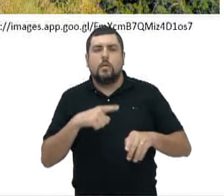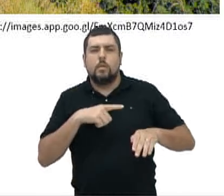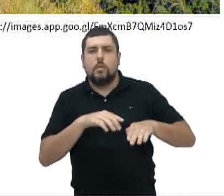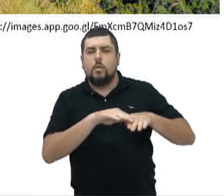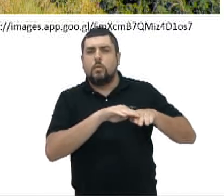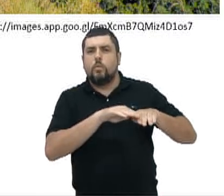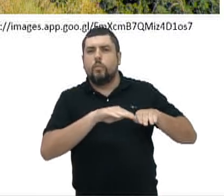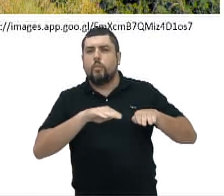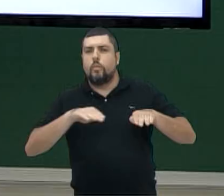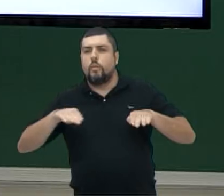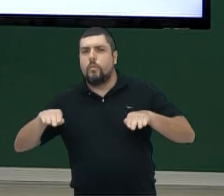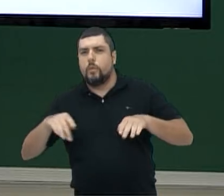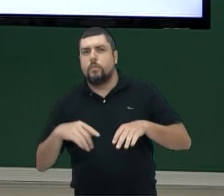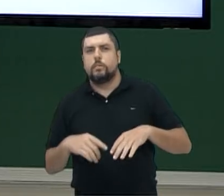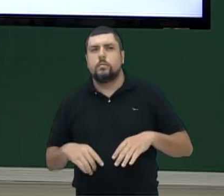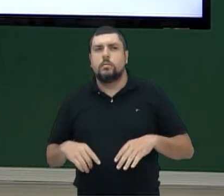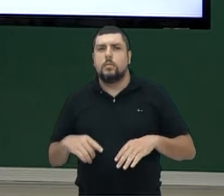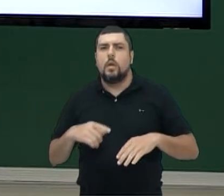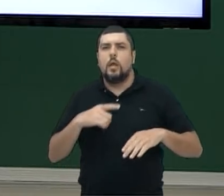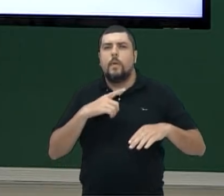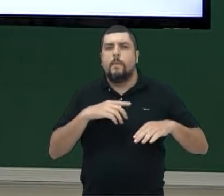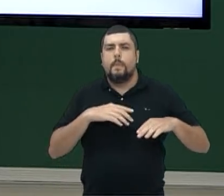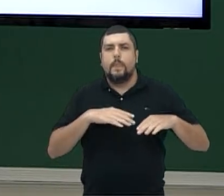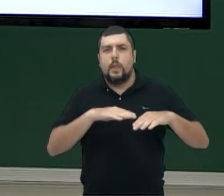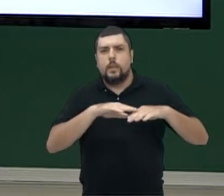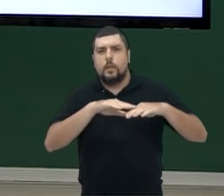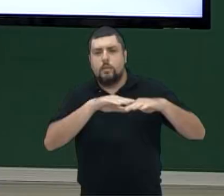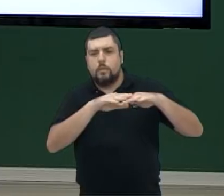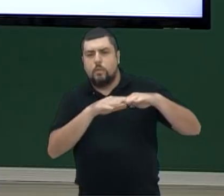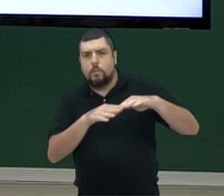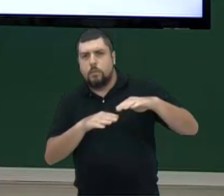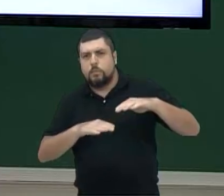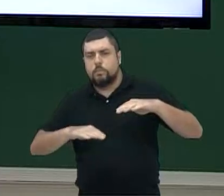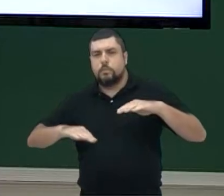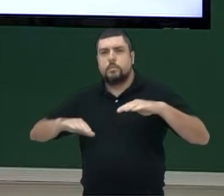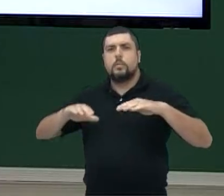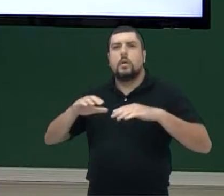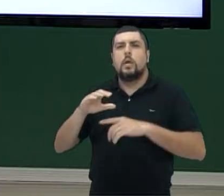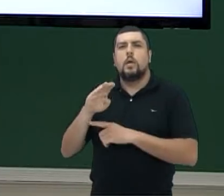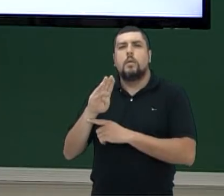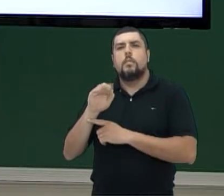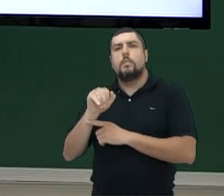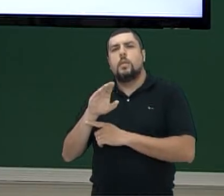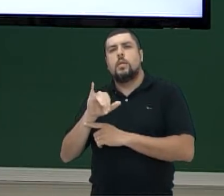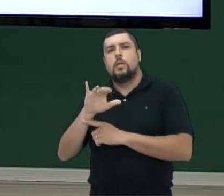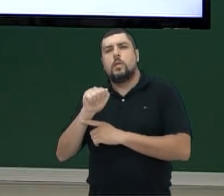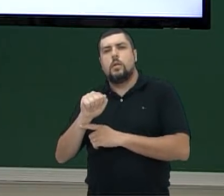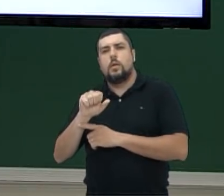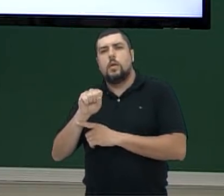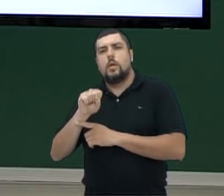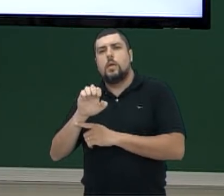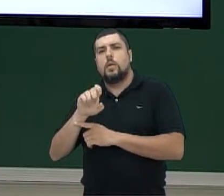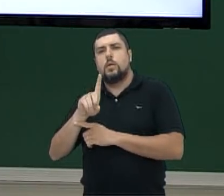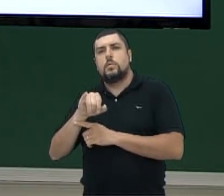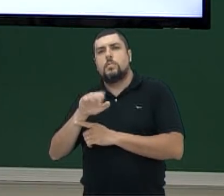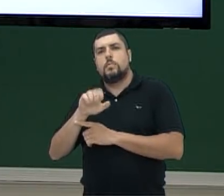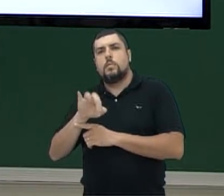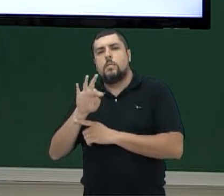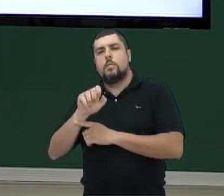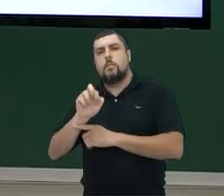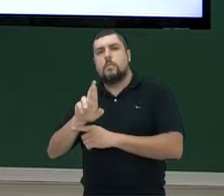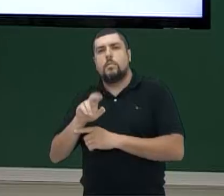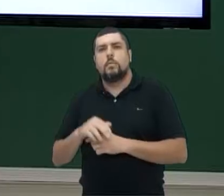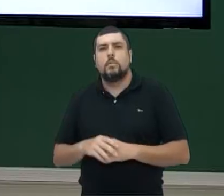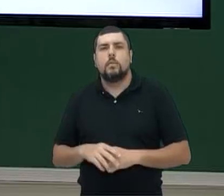temos algumas áreas de bacias sedimentares. Então nós vamos encontrar várias formas de relevo no